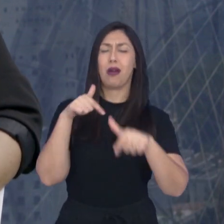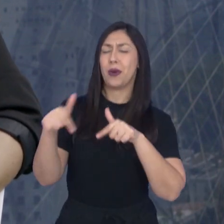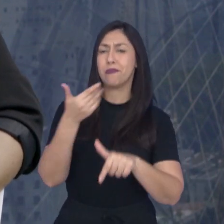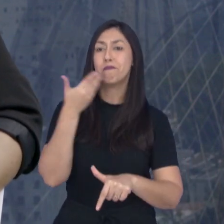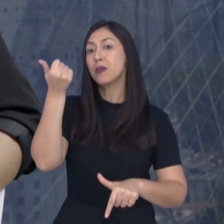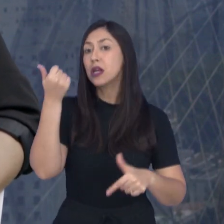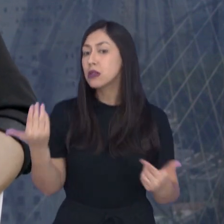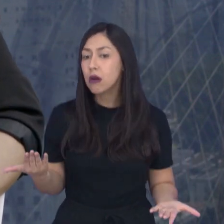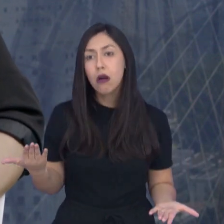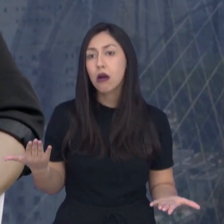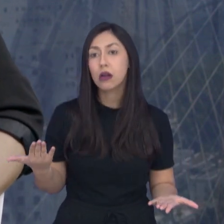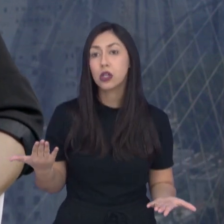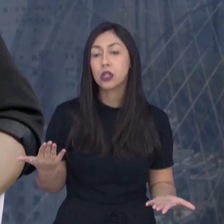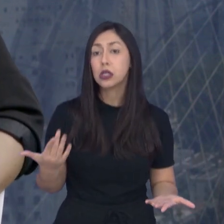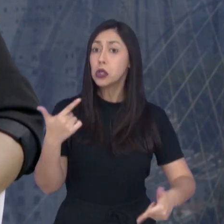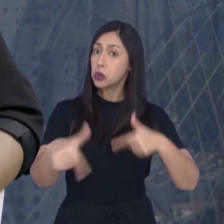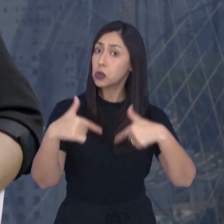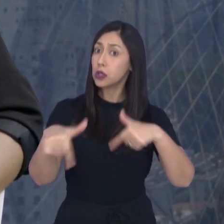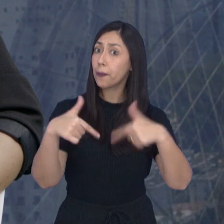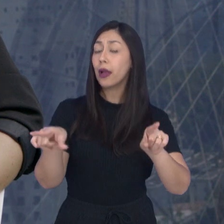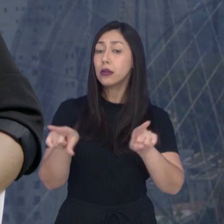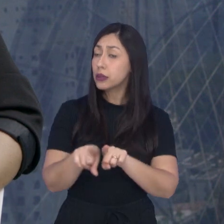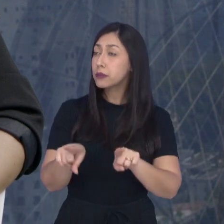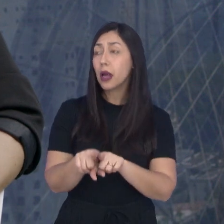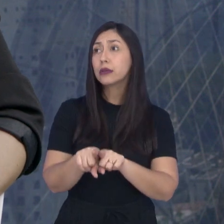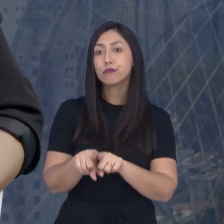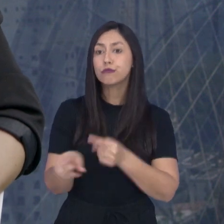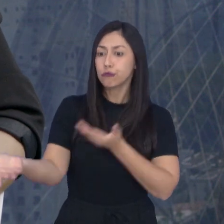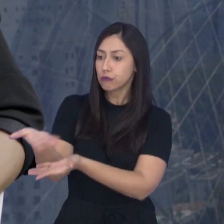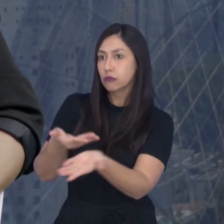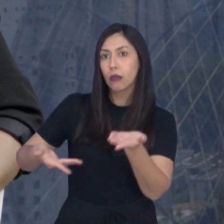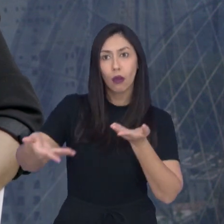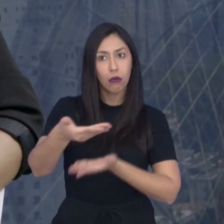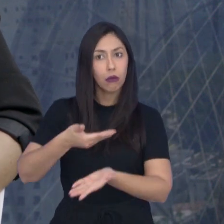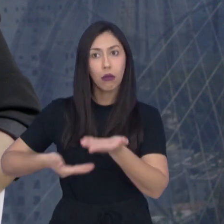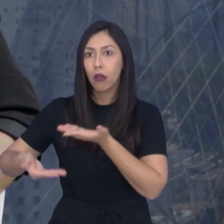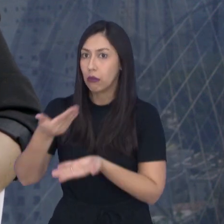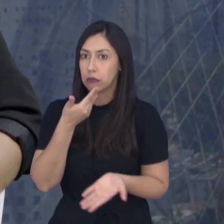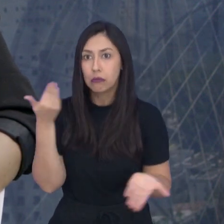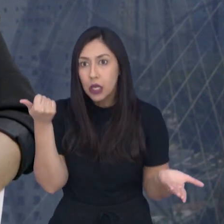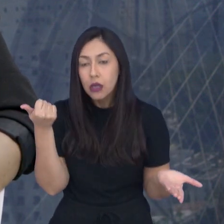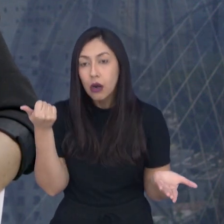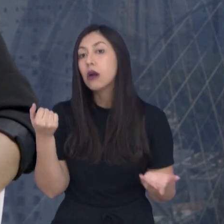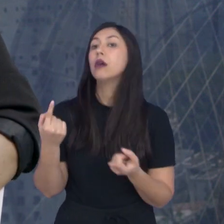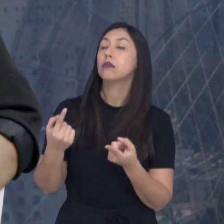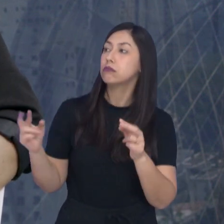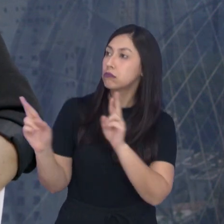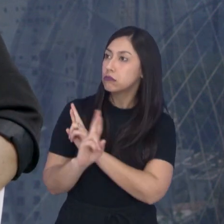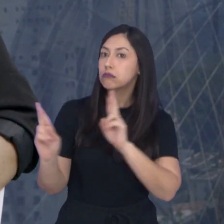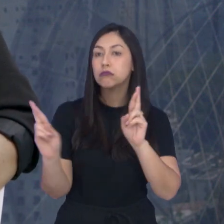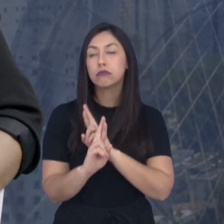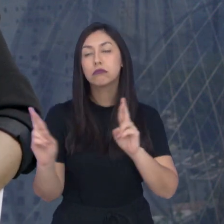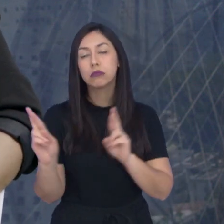Não vou falar nem só da produção, né? Mas também das relações ali dentro do trabalho. Todo, né? A relação num todo, entende?